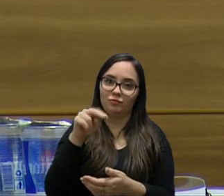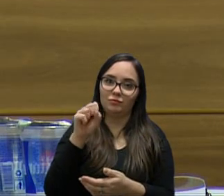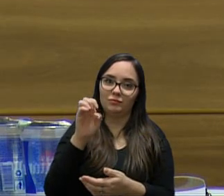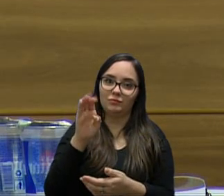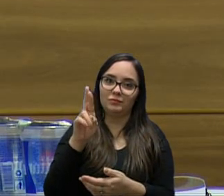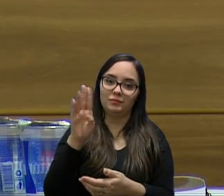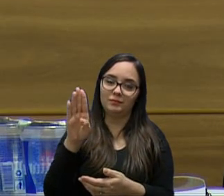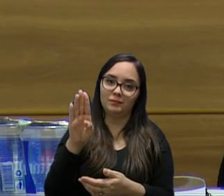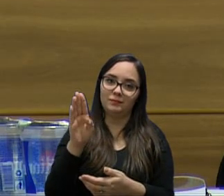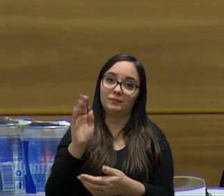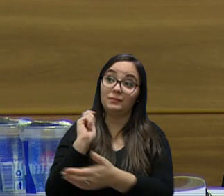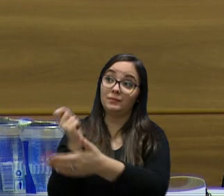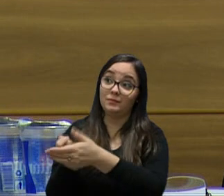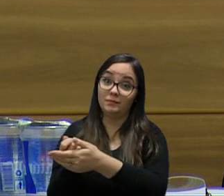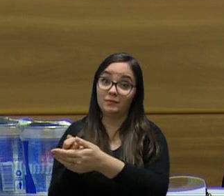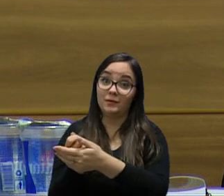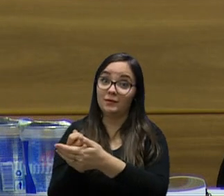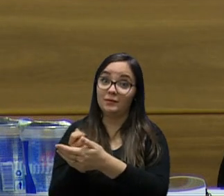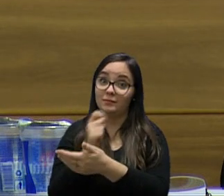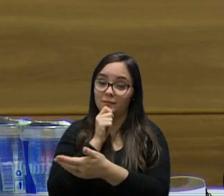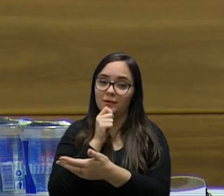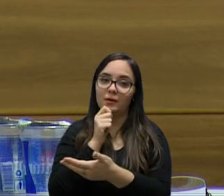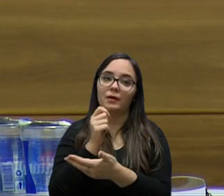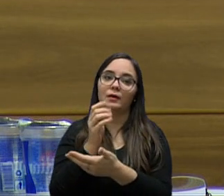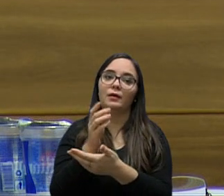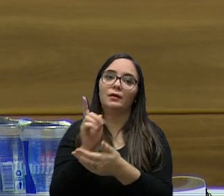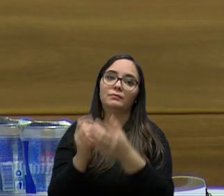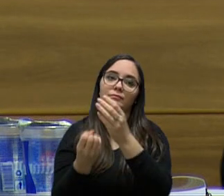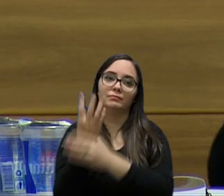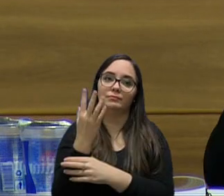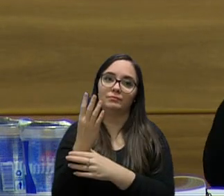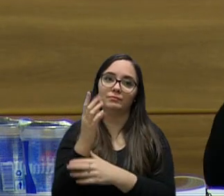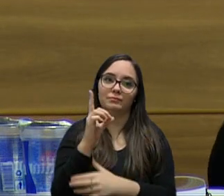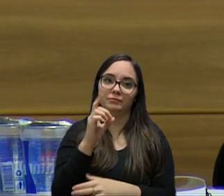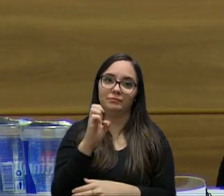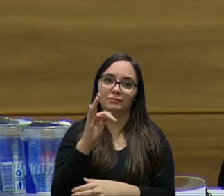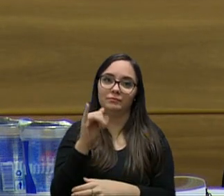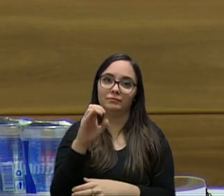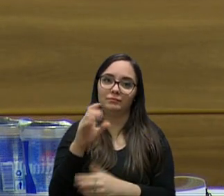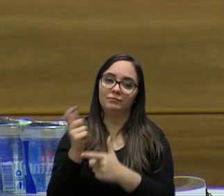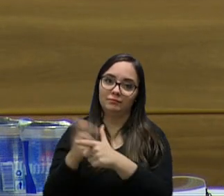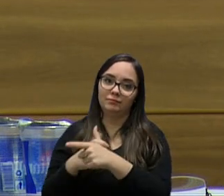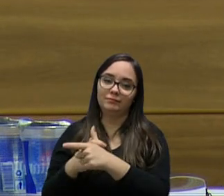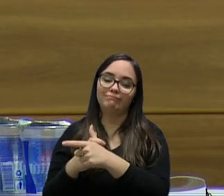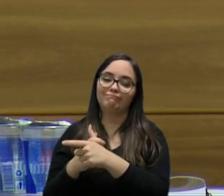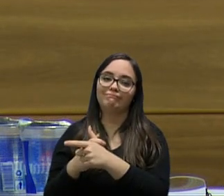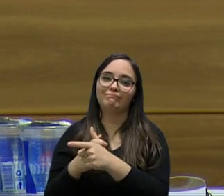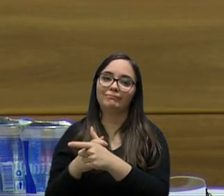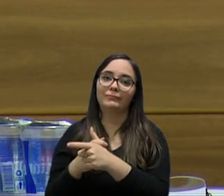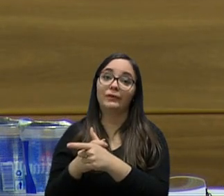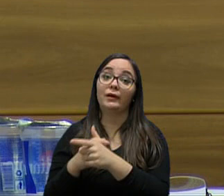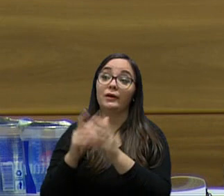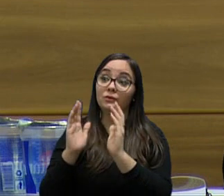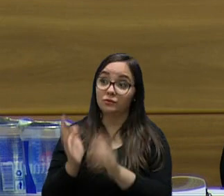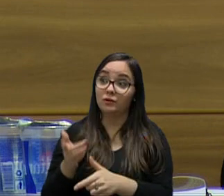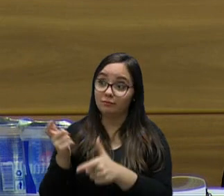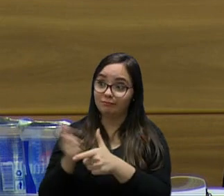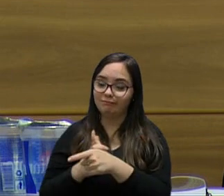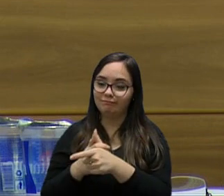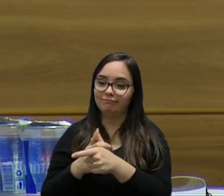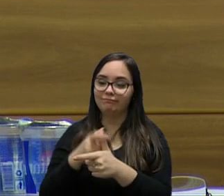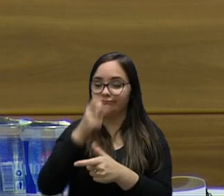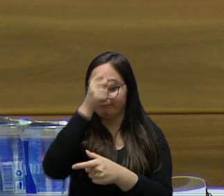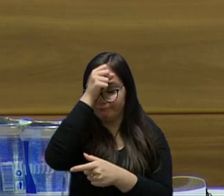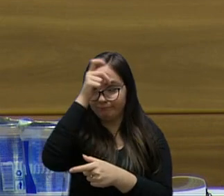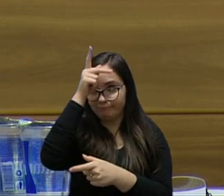serve e aí ouvir essa criação do déficit né e a partir do momento desse que foi reconhecido e se deve tudo a